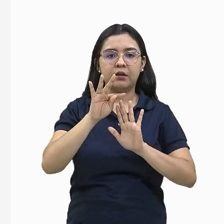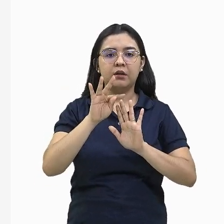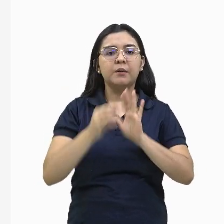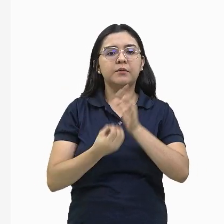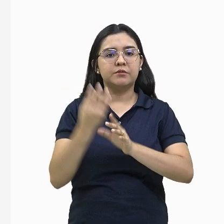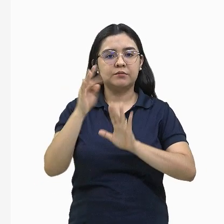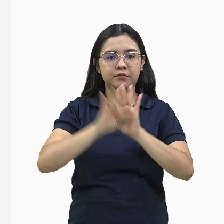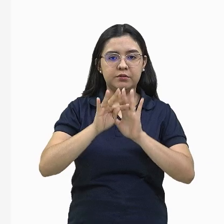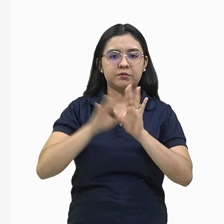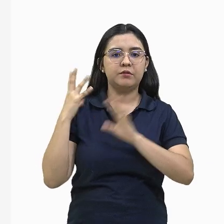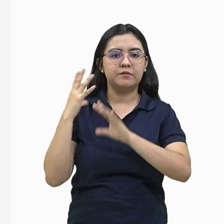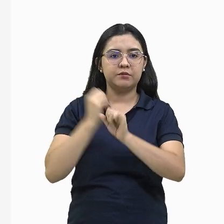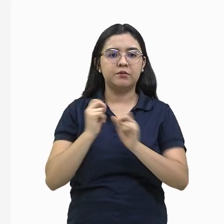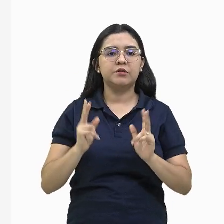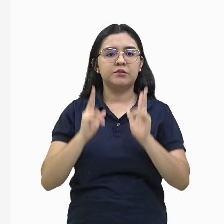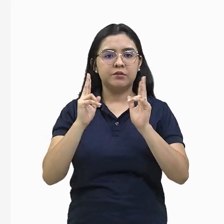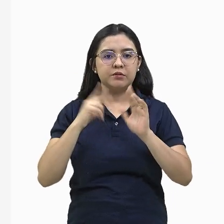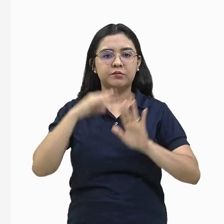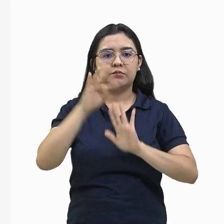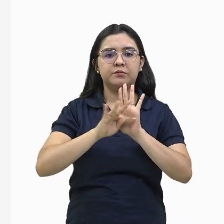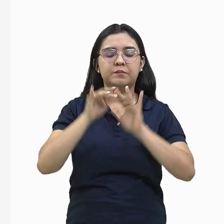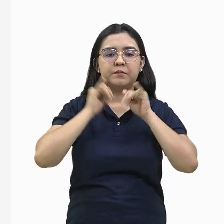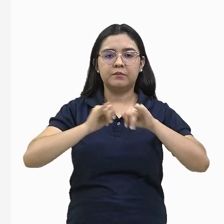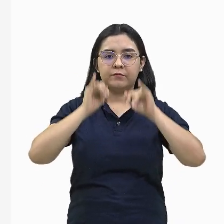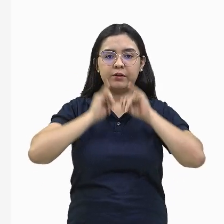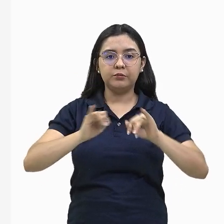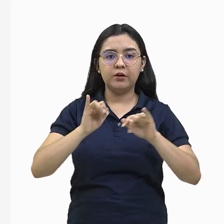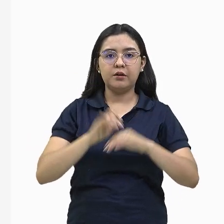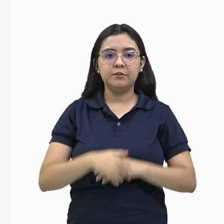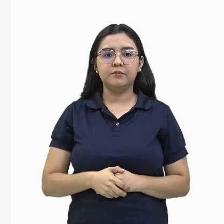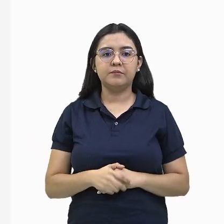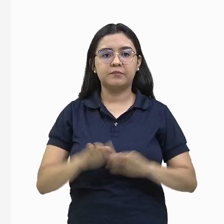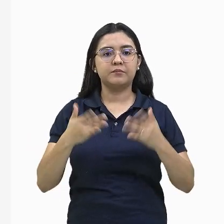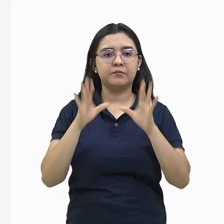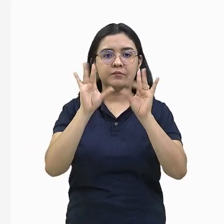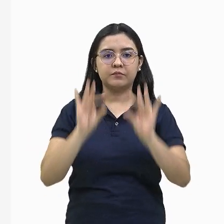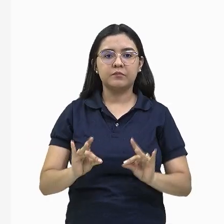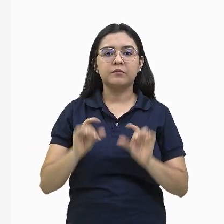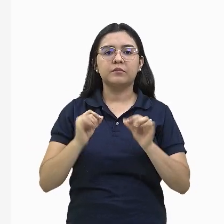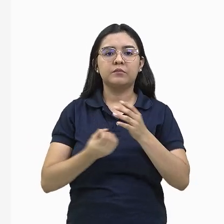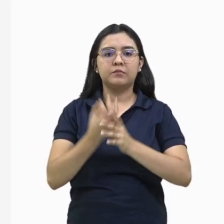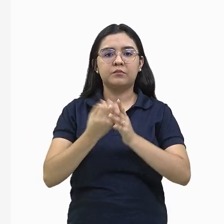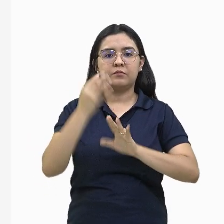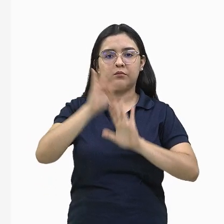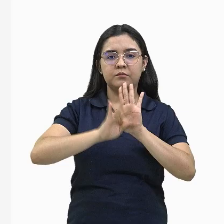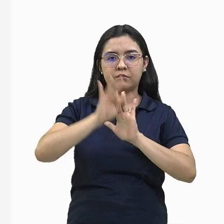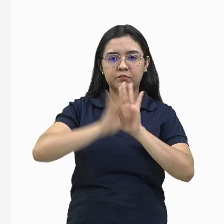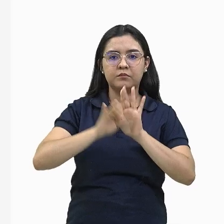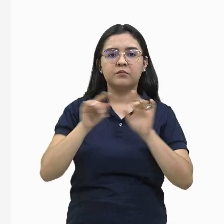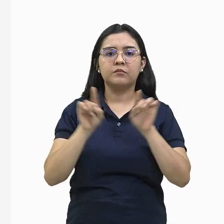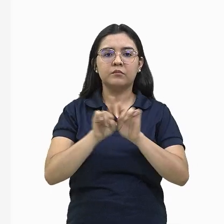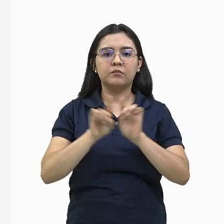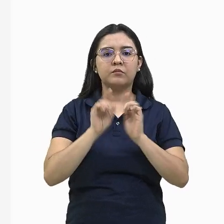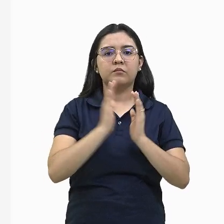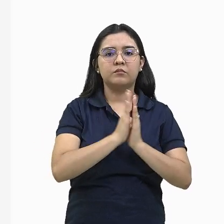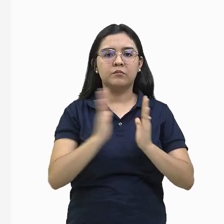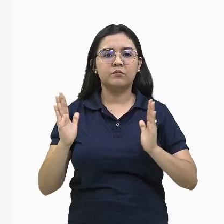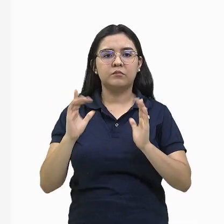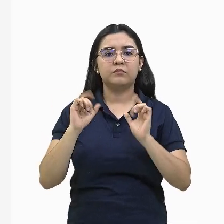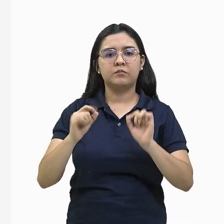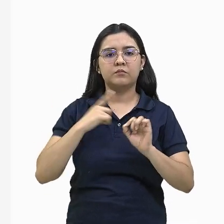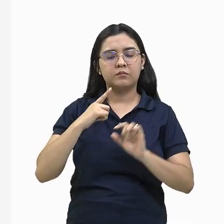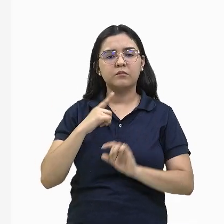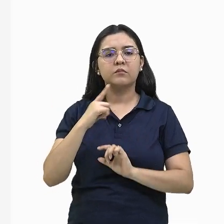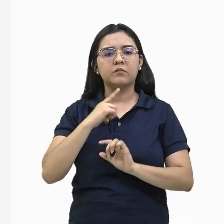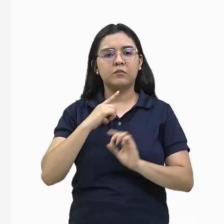textualização, revisão e edição de textos publicitários. Detalhamento, produção de textos como um